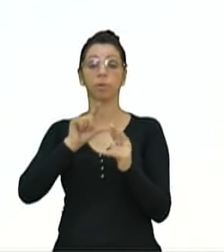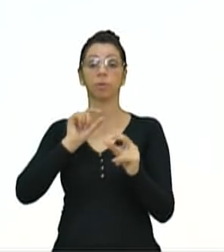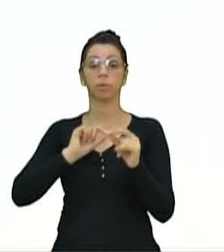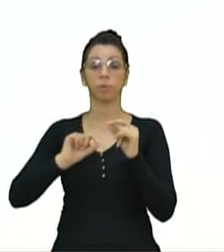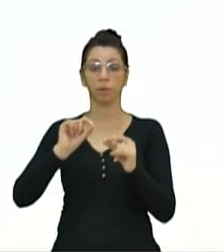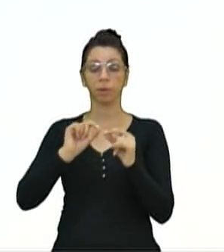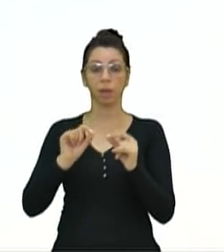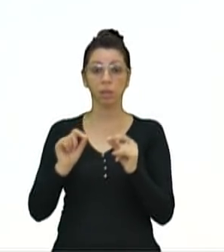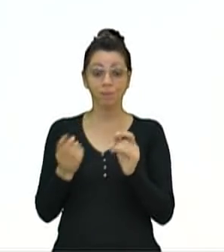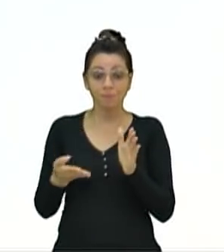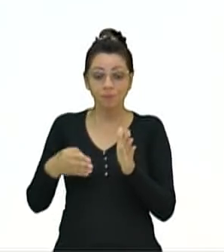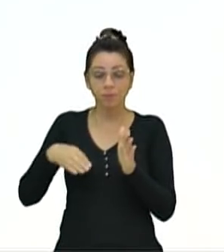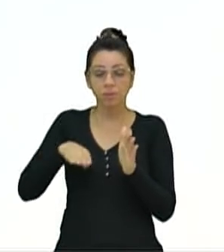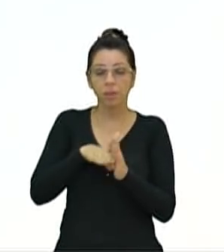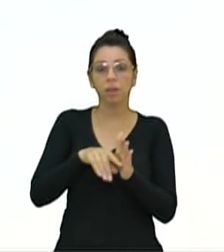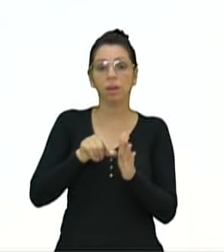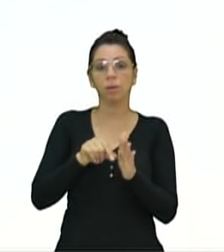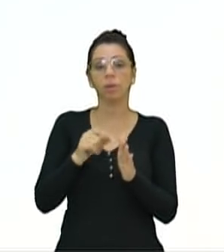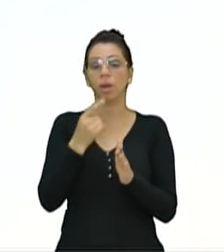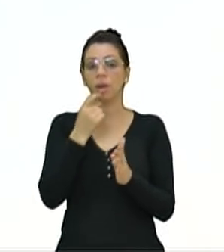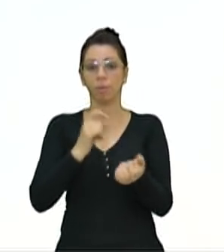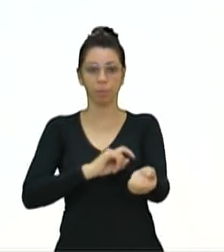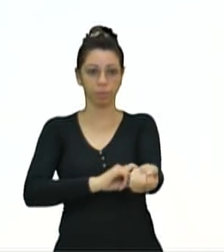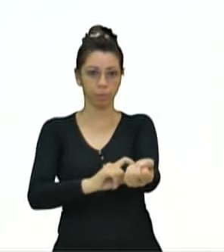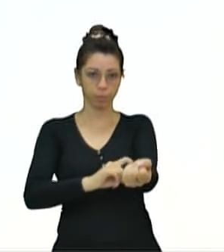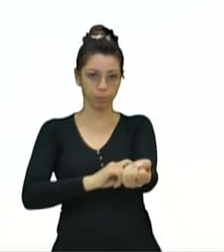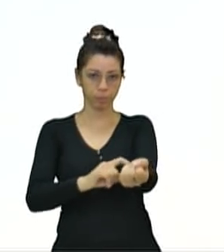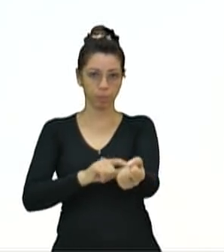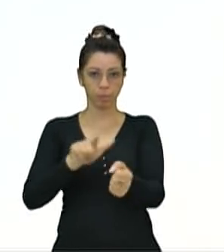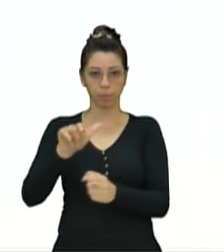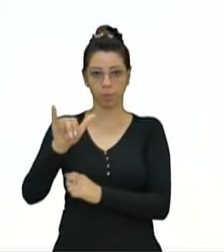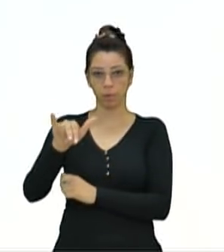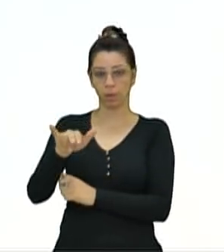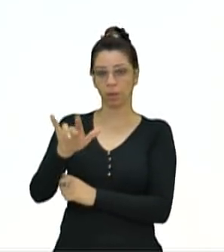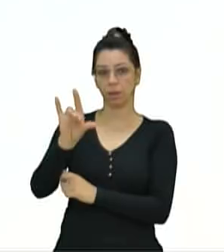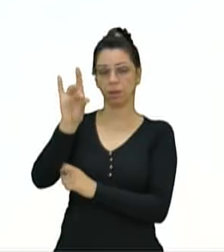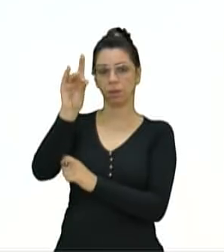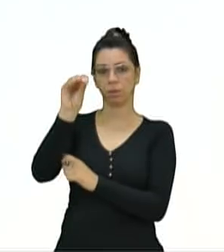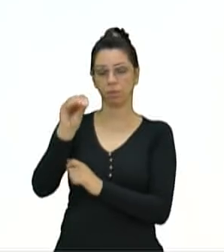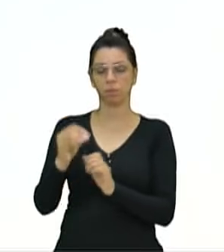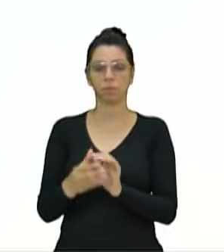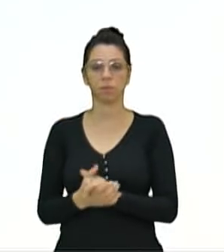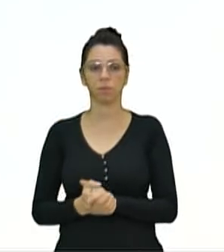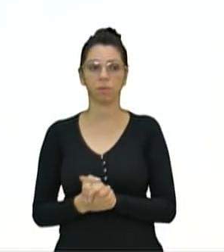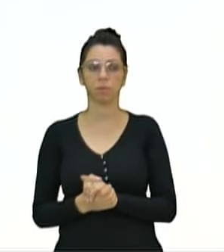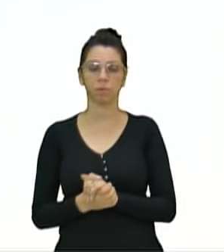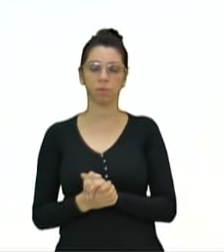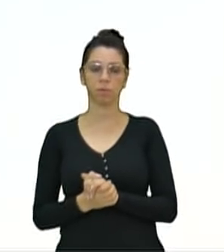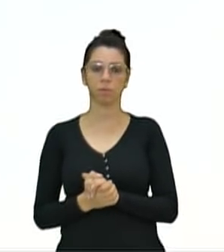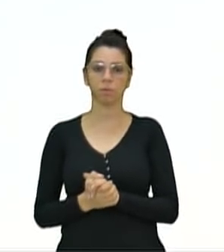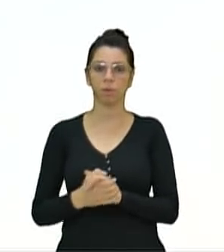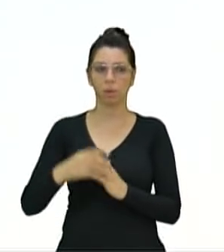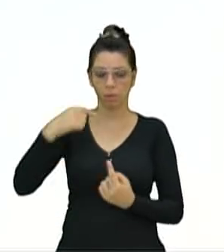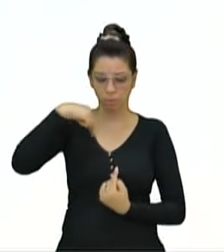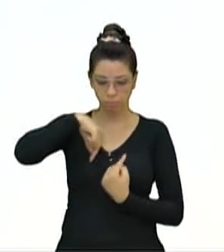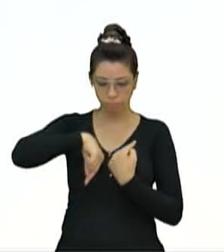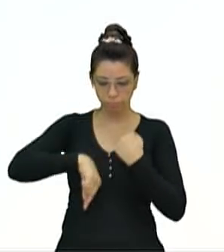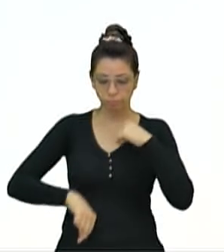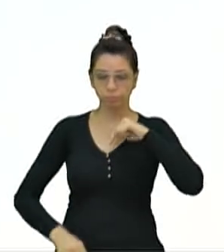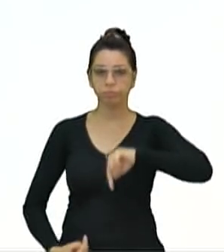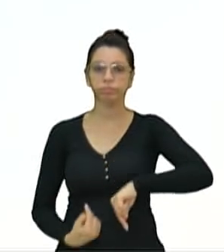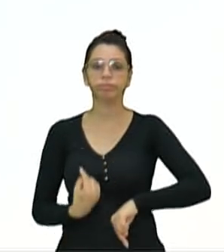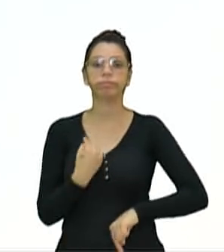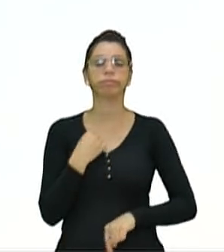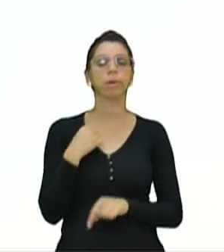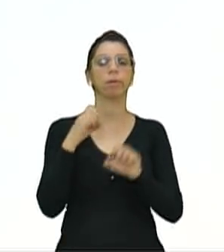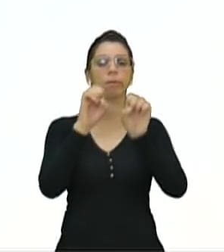a corrente sanguínea, antes de retornar para o sangue, tá? Esse líquido que está circulando, A linfa passa no interior de estruturas